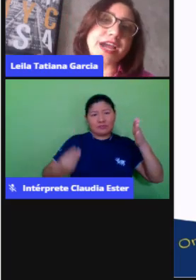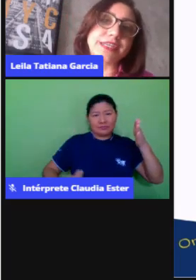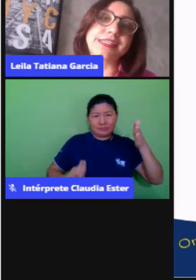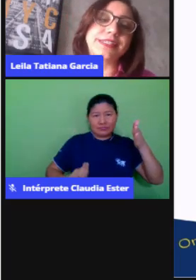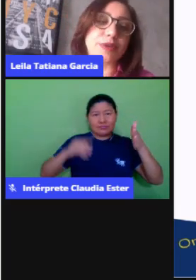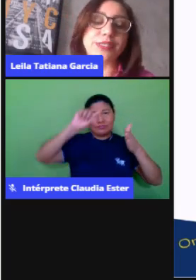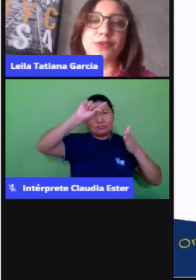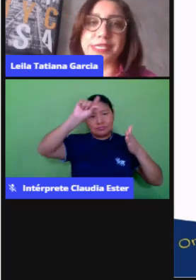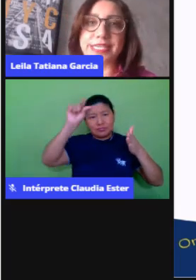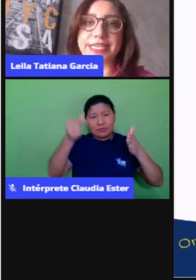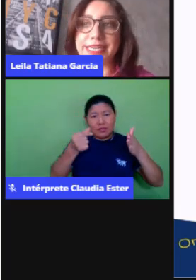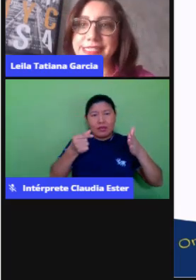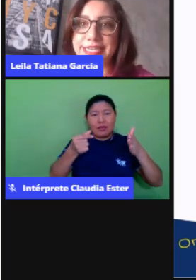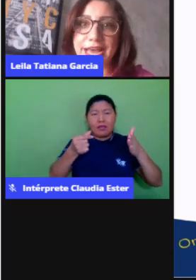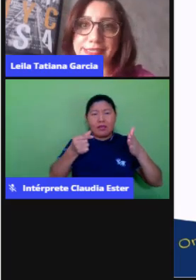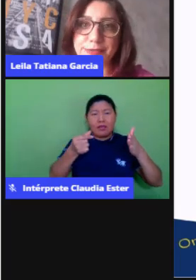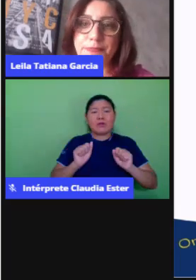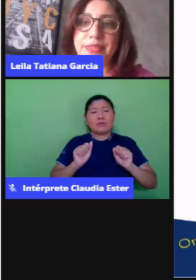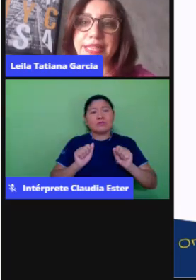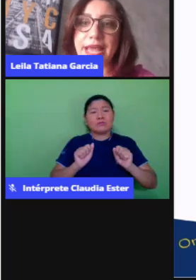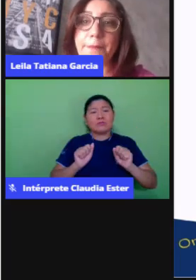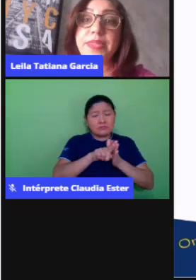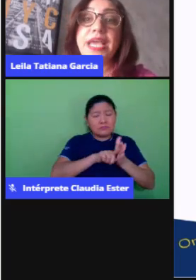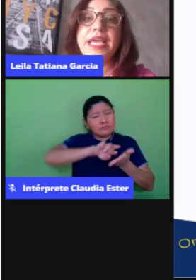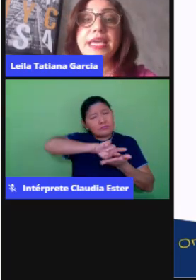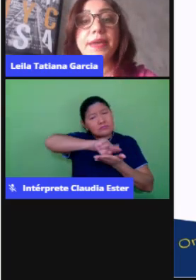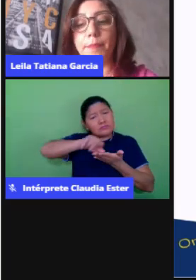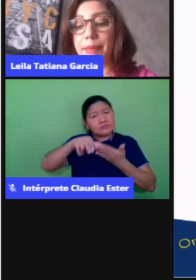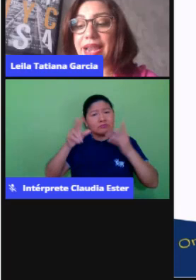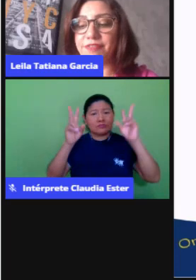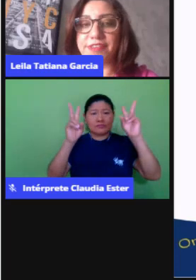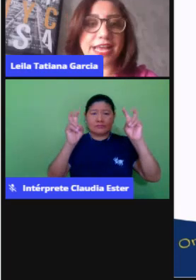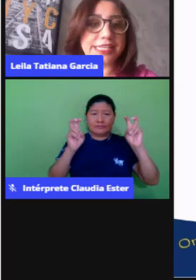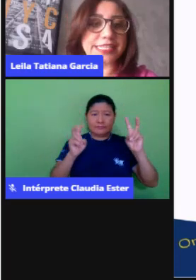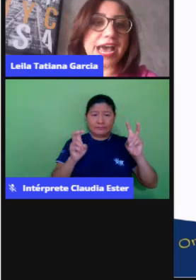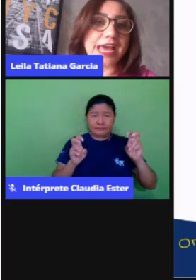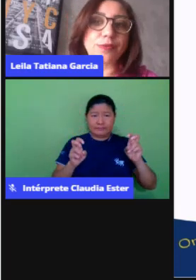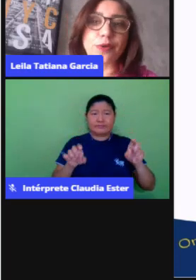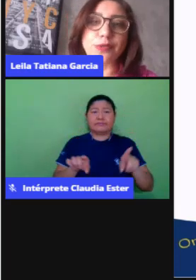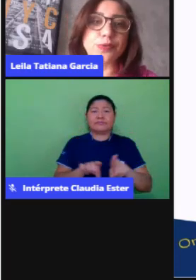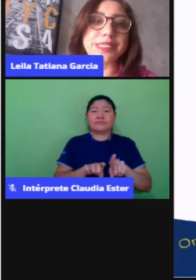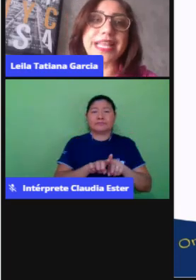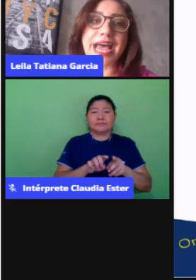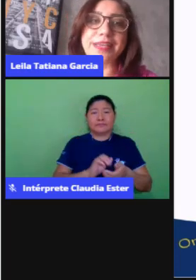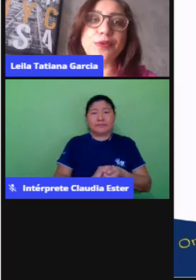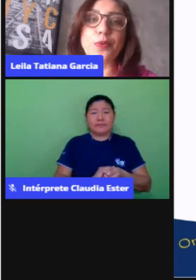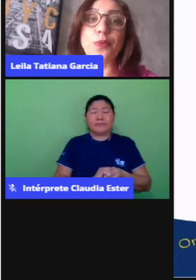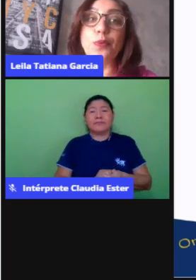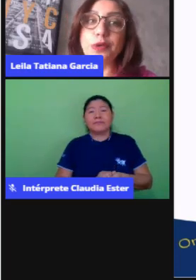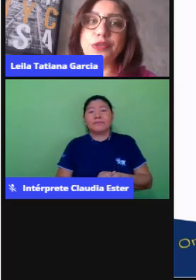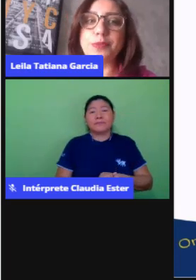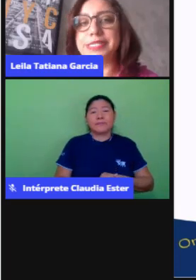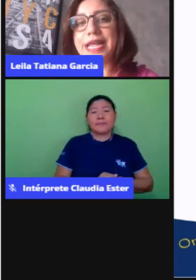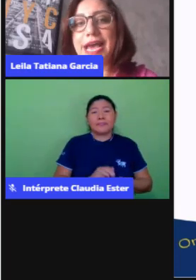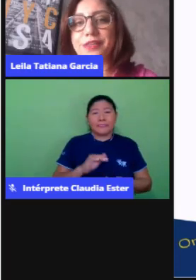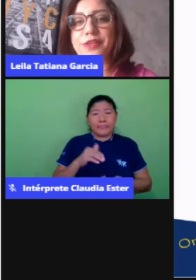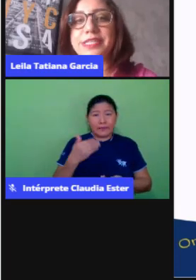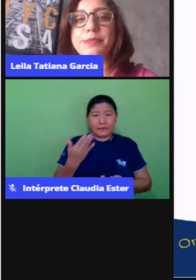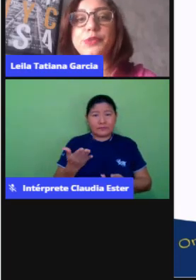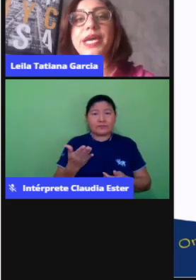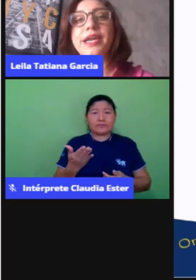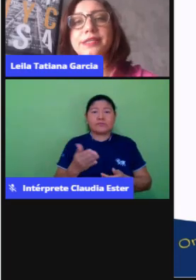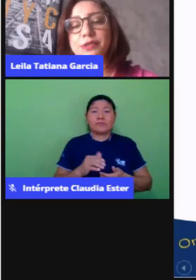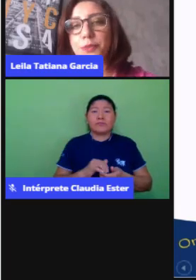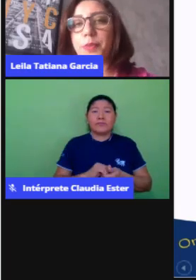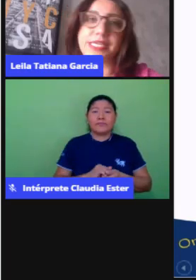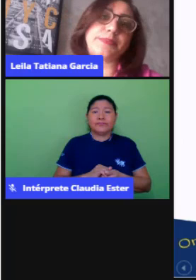explorar diversas situações aqui nesse caso, tá? E para finalizar o nosso slide, o último slide,